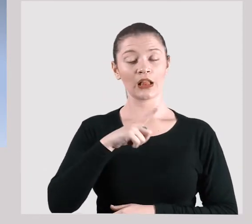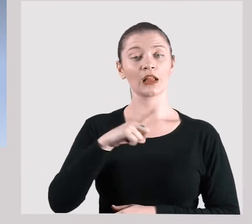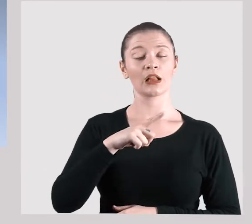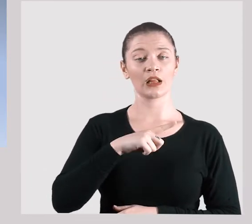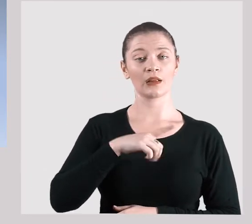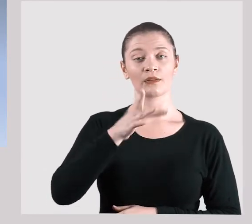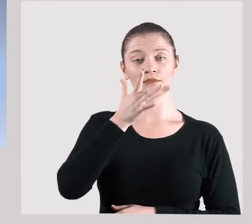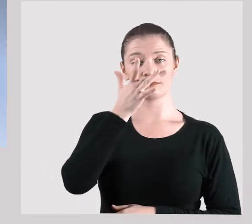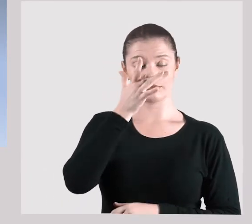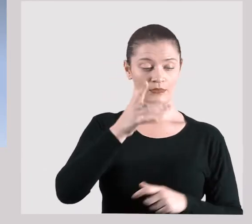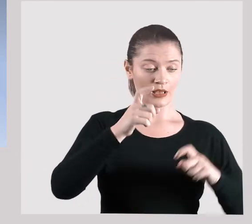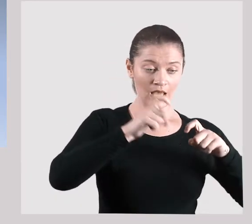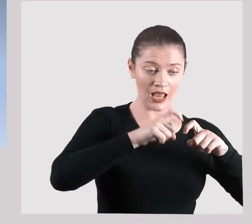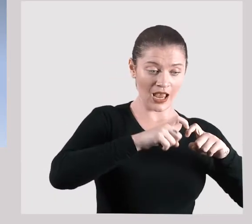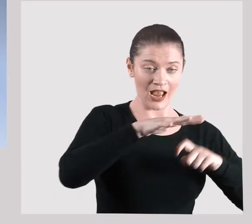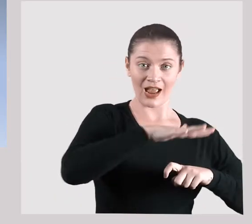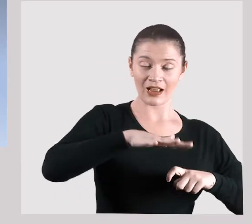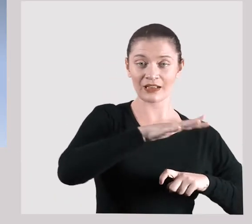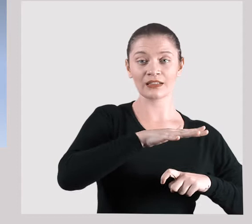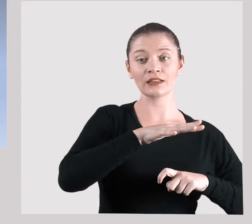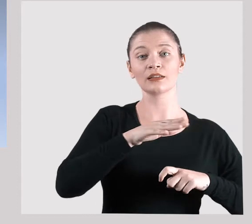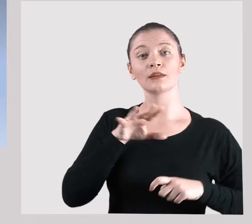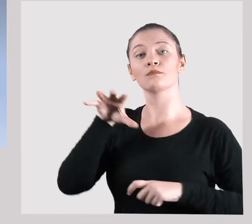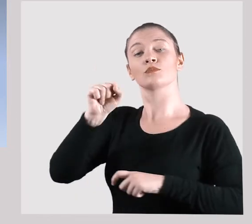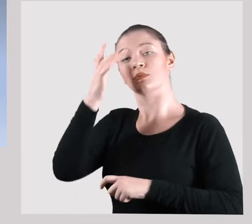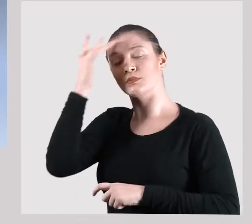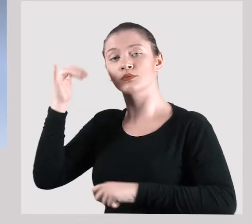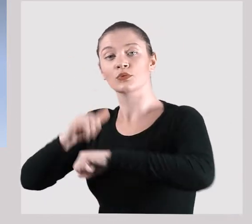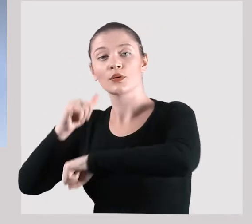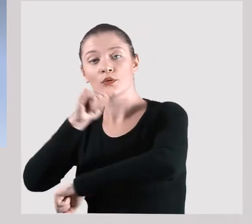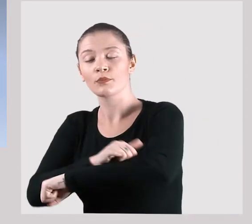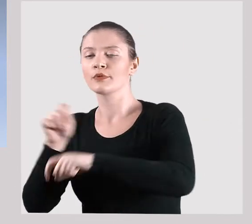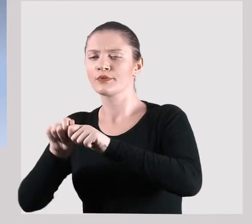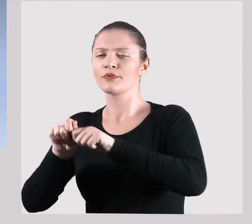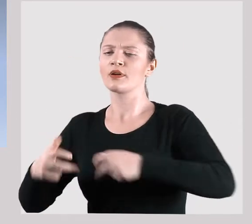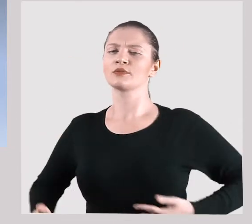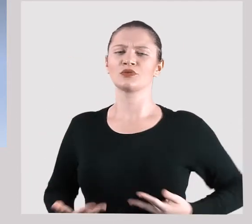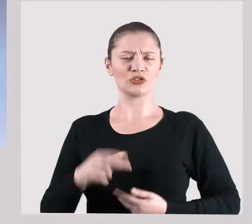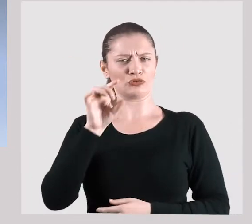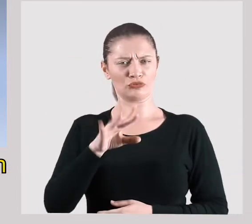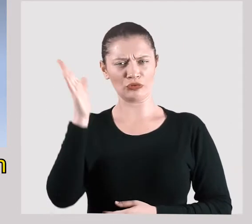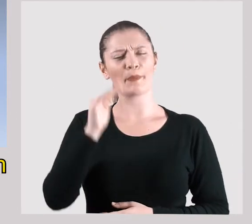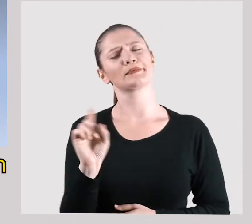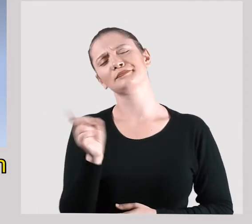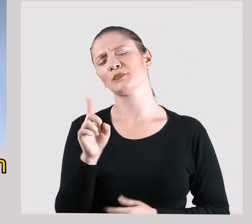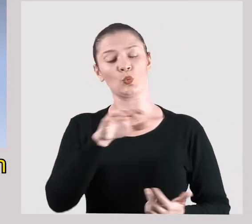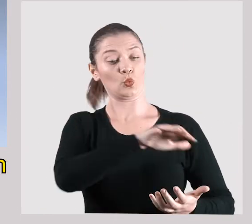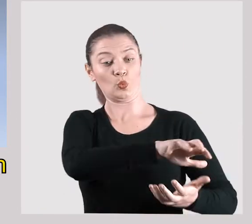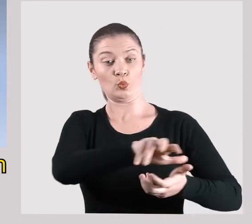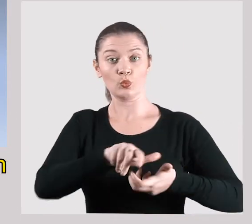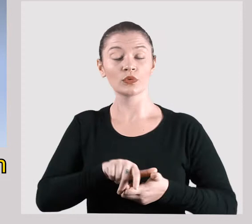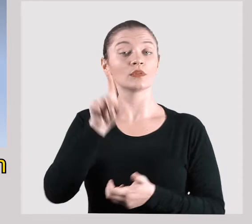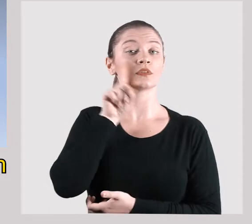transfer, deixam num hotel, fazem a cirurgia, tem todo um esquema. E isso não é só no Brasil, é no mundo todo. Estados Unidos cresceu